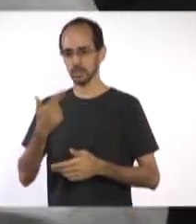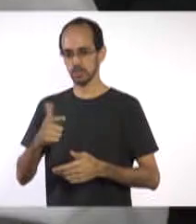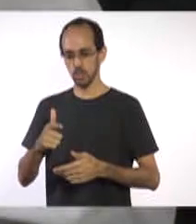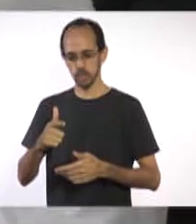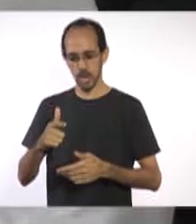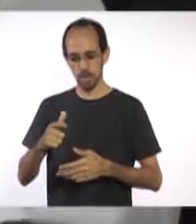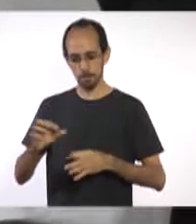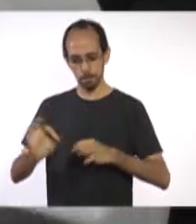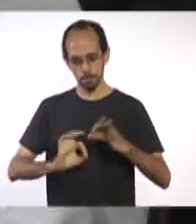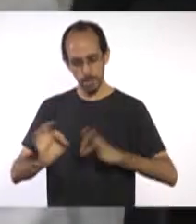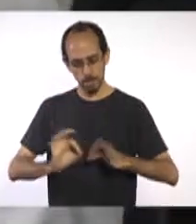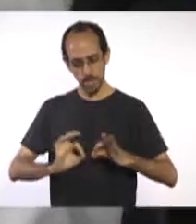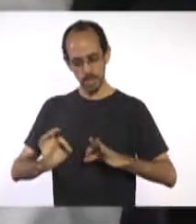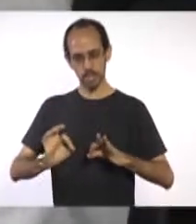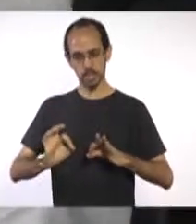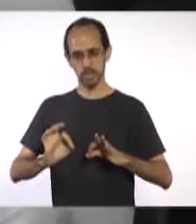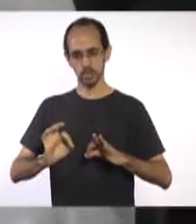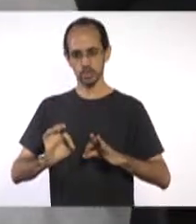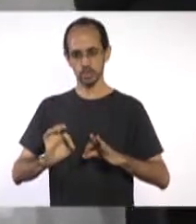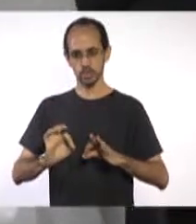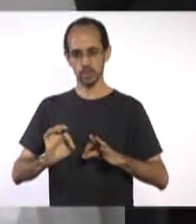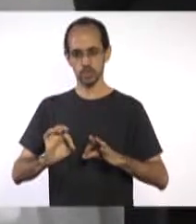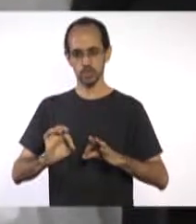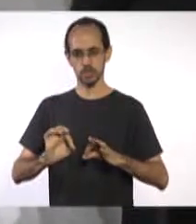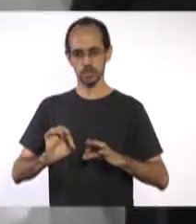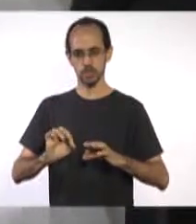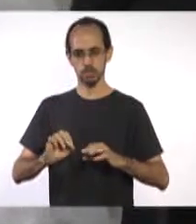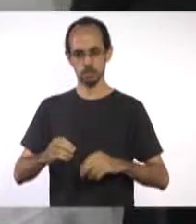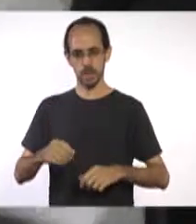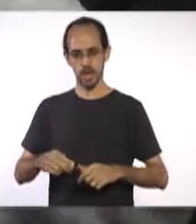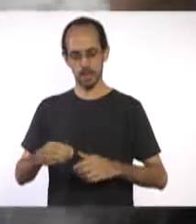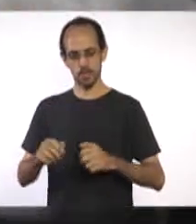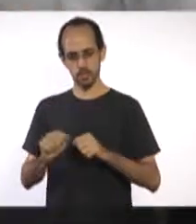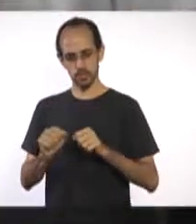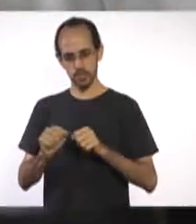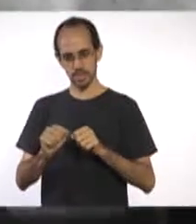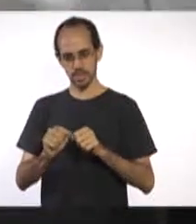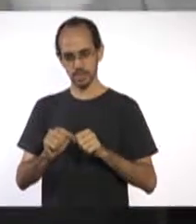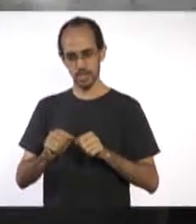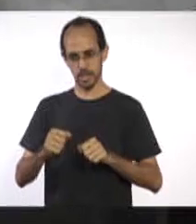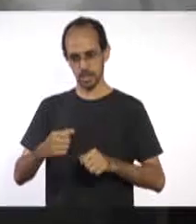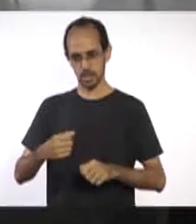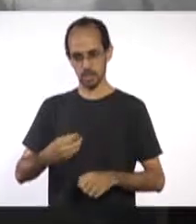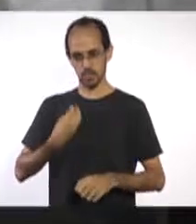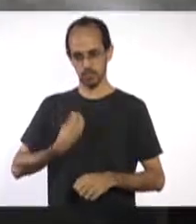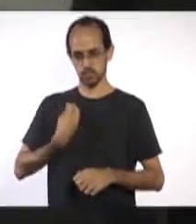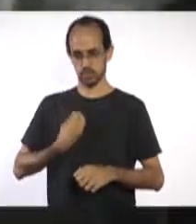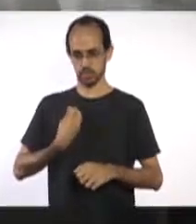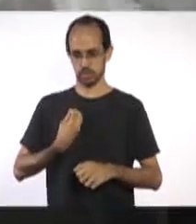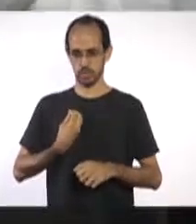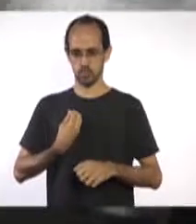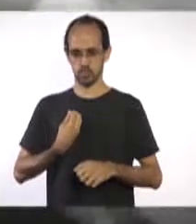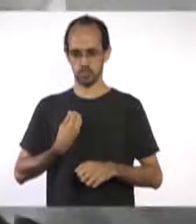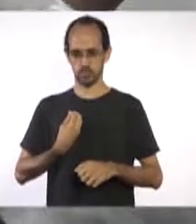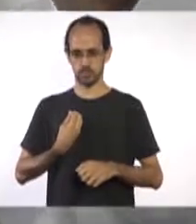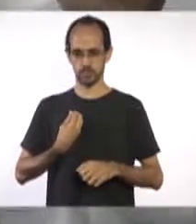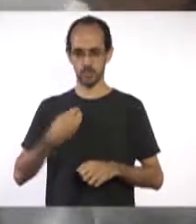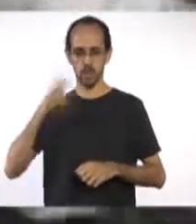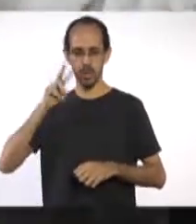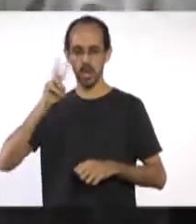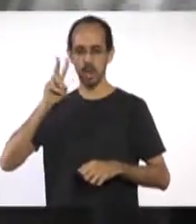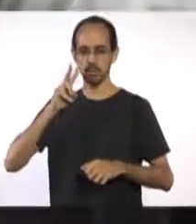infelizmente, para a função que exerce. Eu me lembro perfeitamente, faz muitos anos,